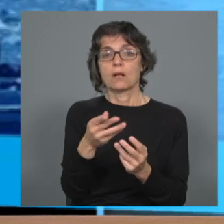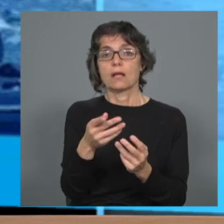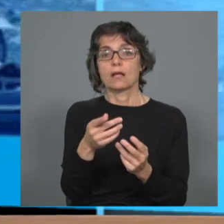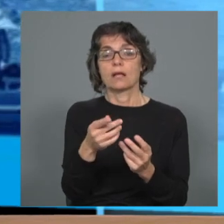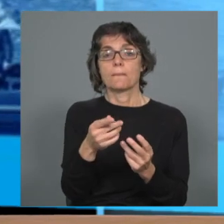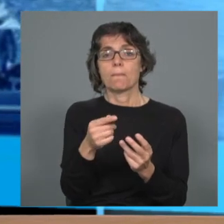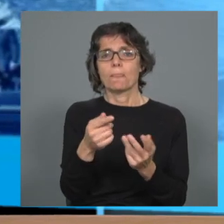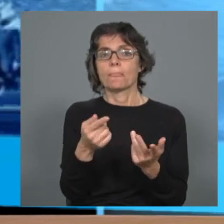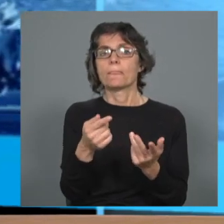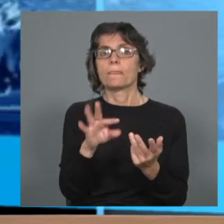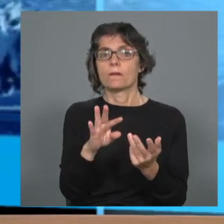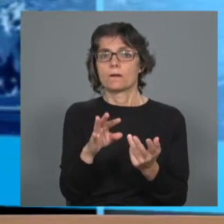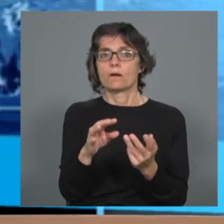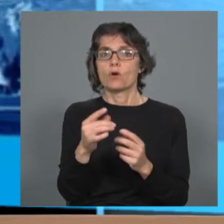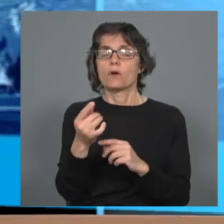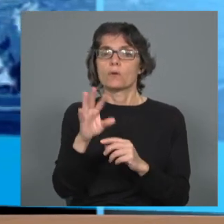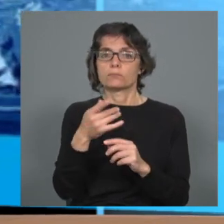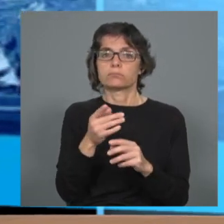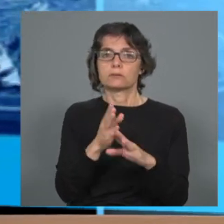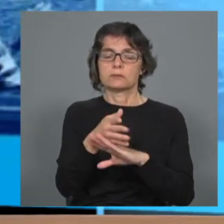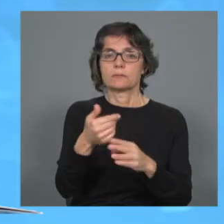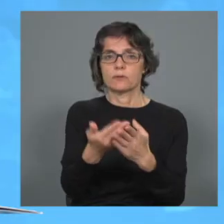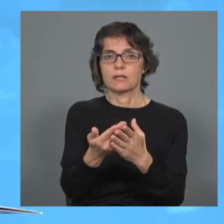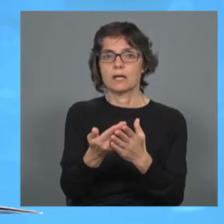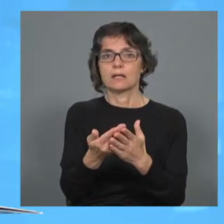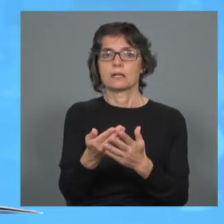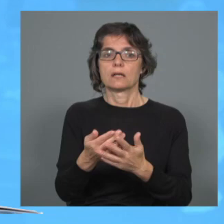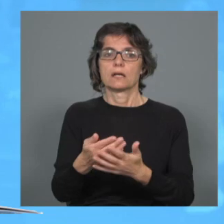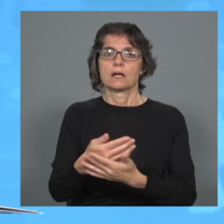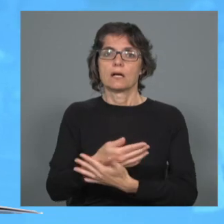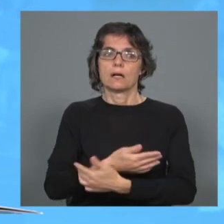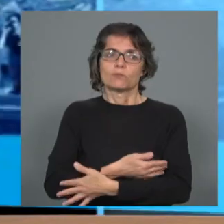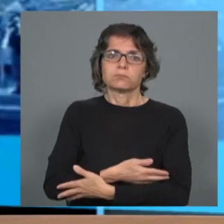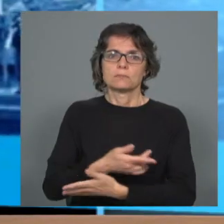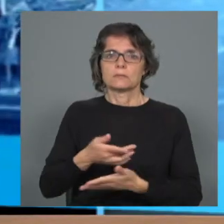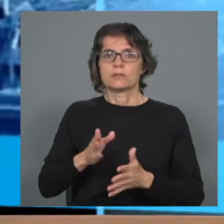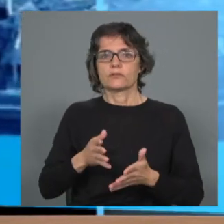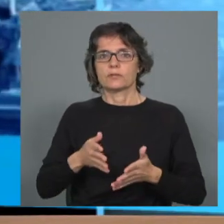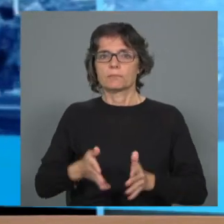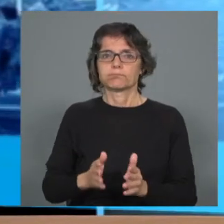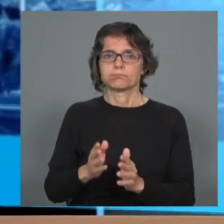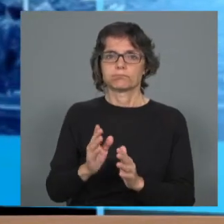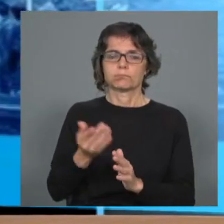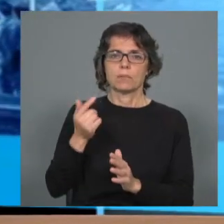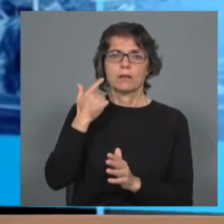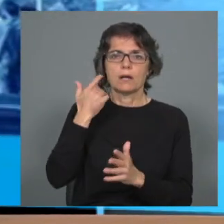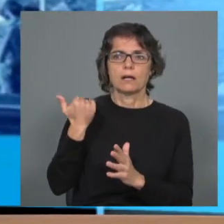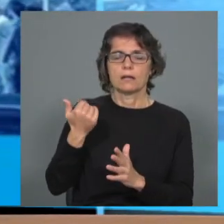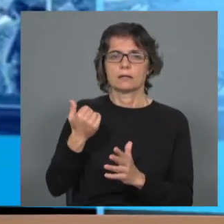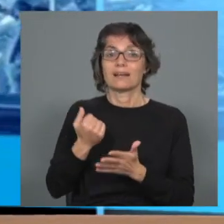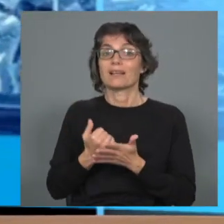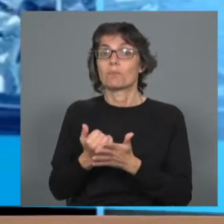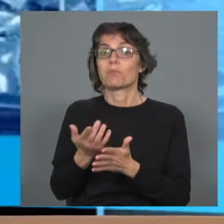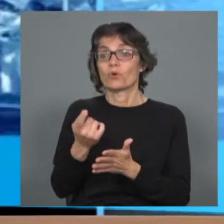mães, já vinham um bocadinho atrasadas. Ou seja, o bebê se calhar já tinha nascido e estas mães, no que precisavam de apoio antes, não